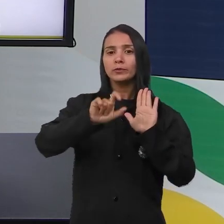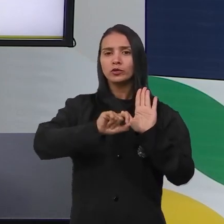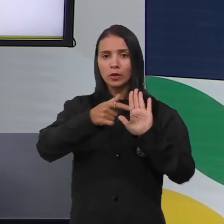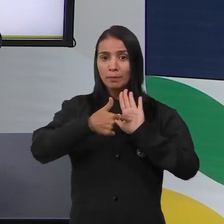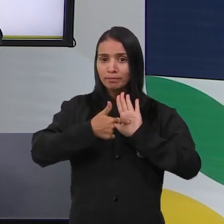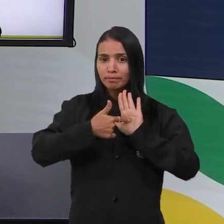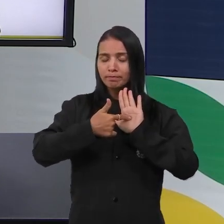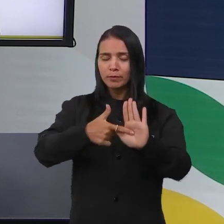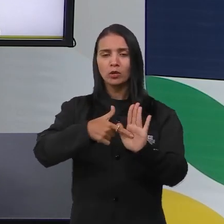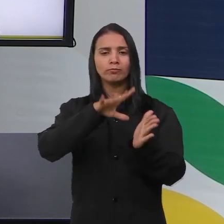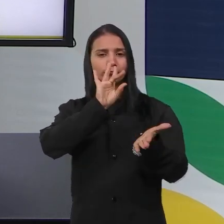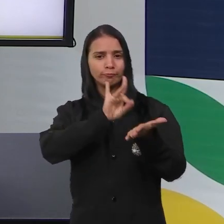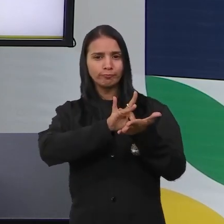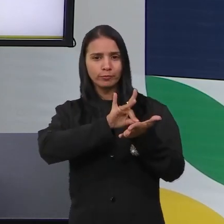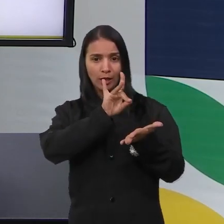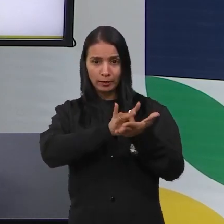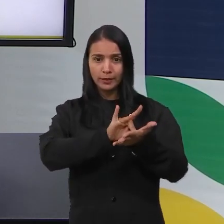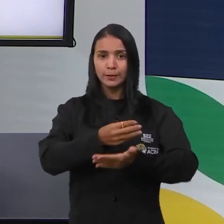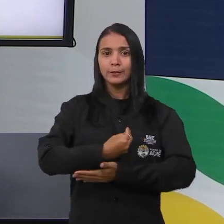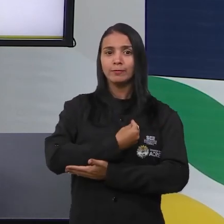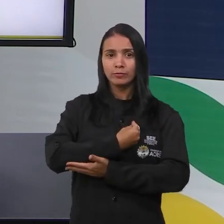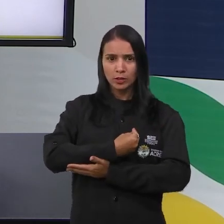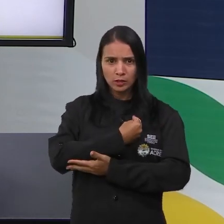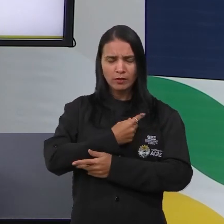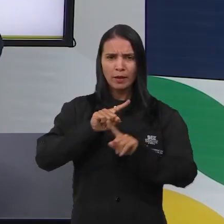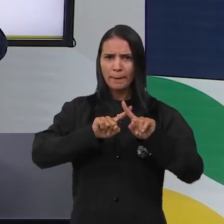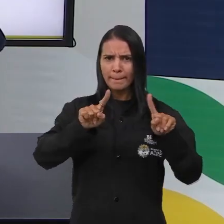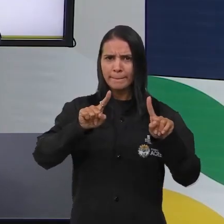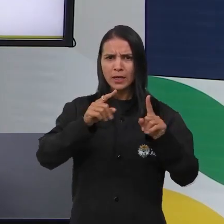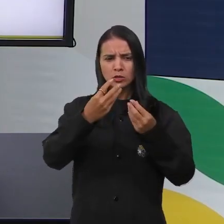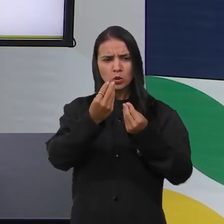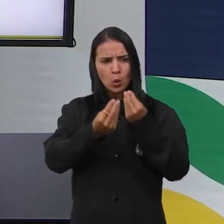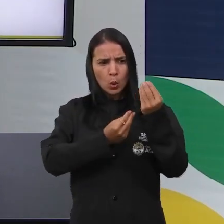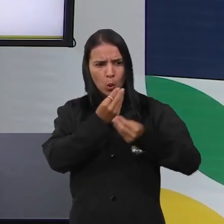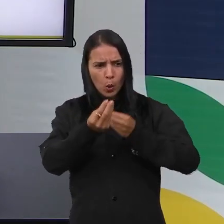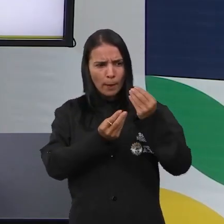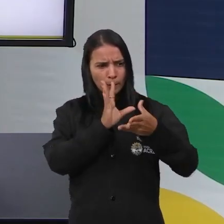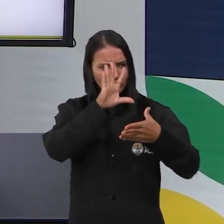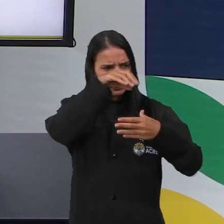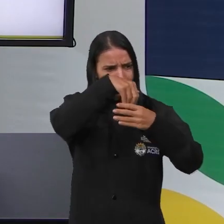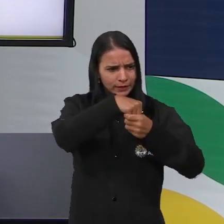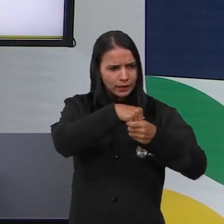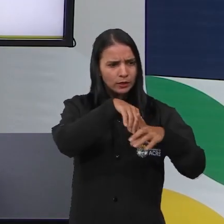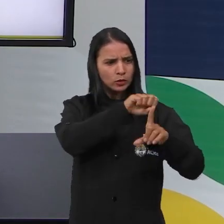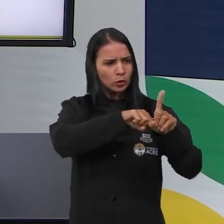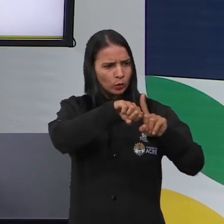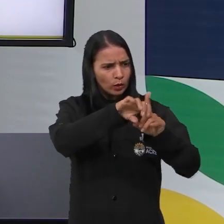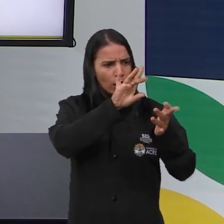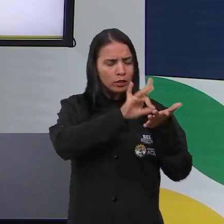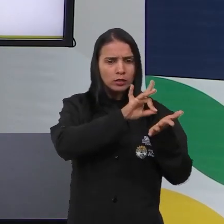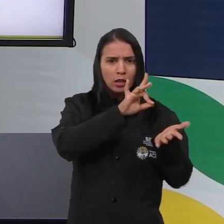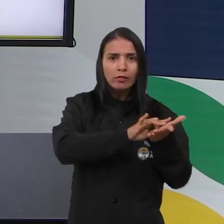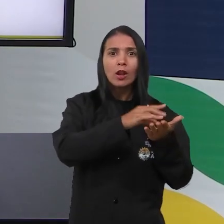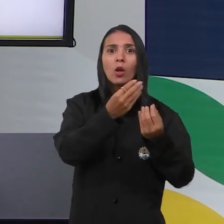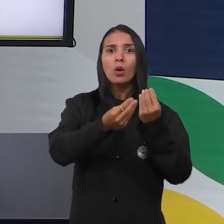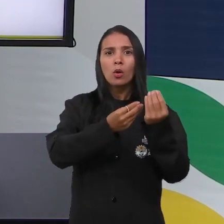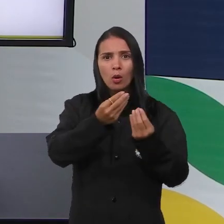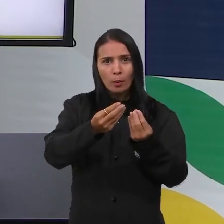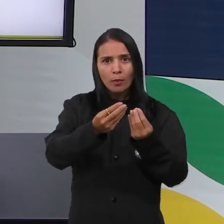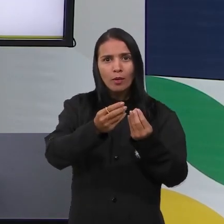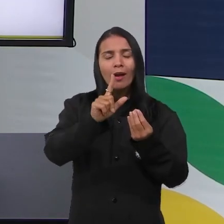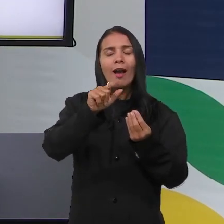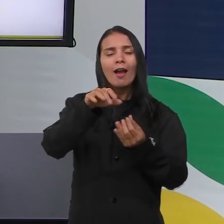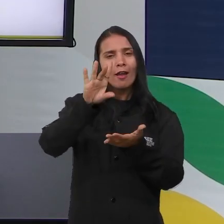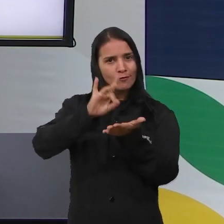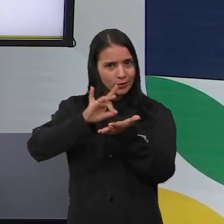notícia, mostrar uma informação e como aquilo se desenvolve dentro de um contexto de uma notícia real, só que sendo mostrado